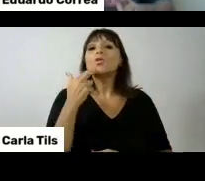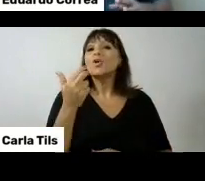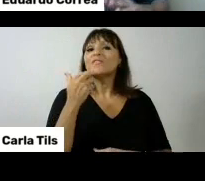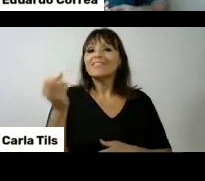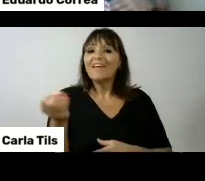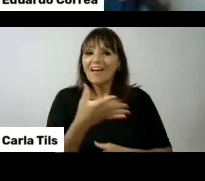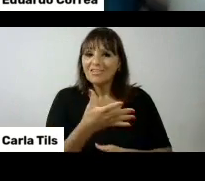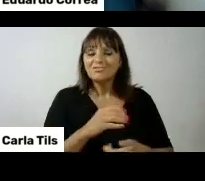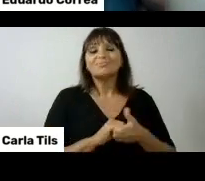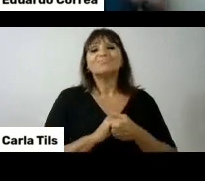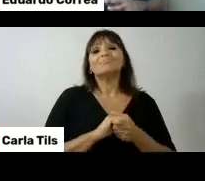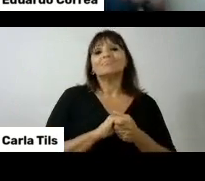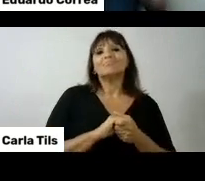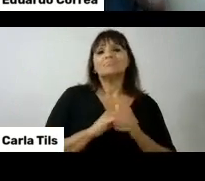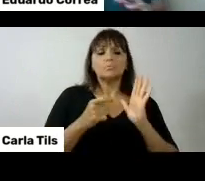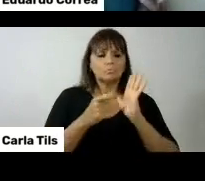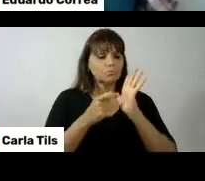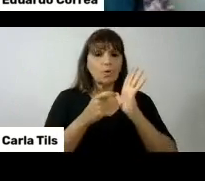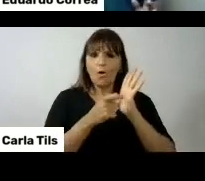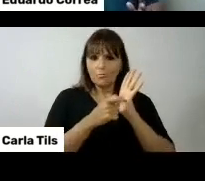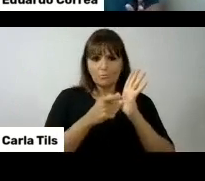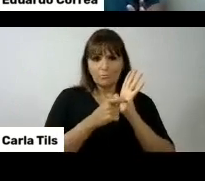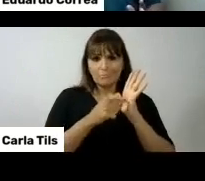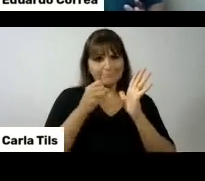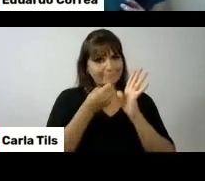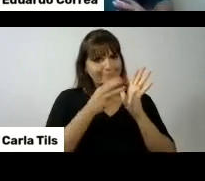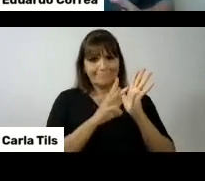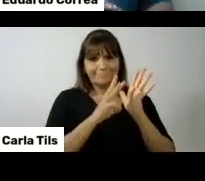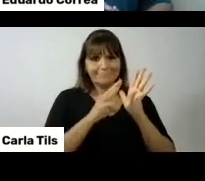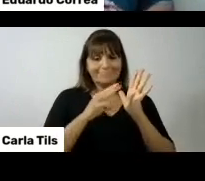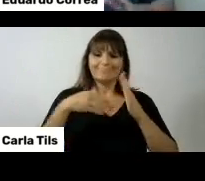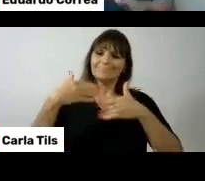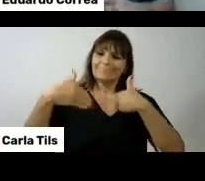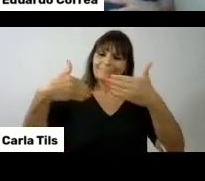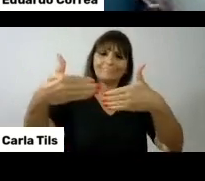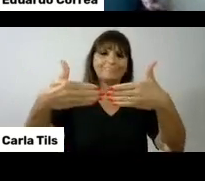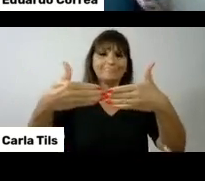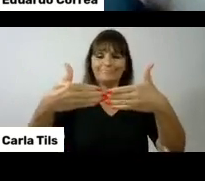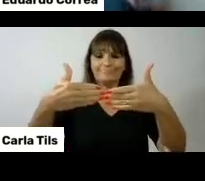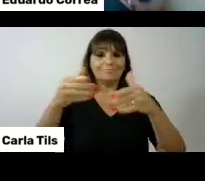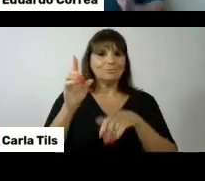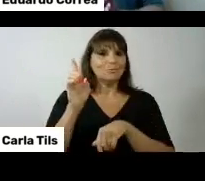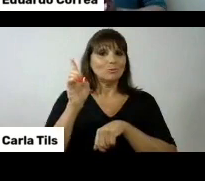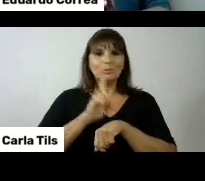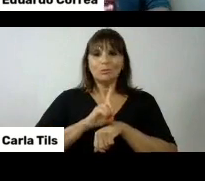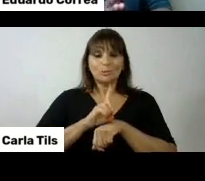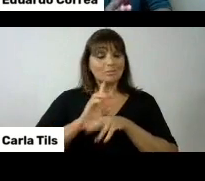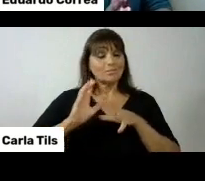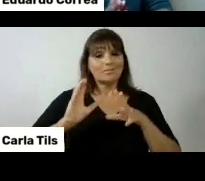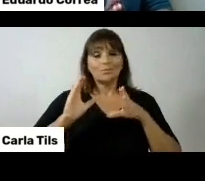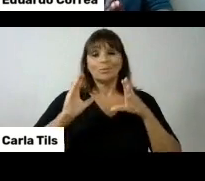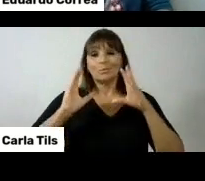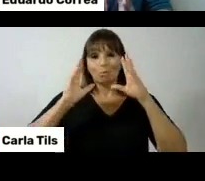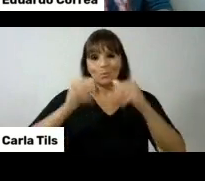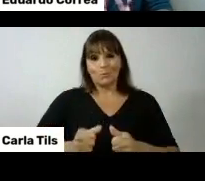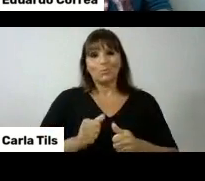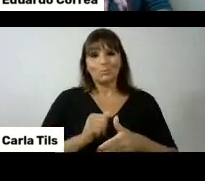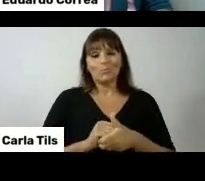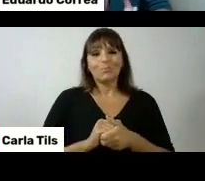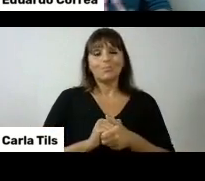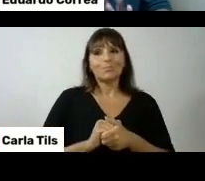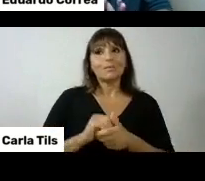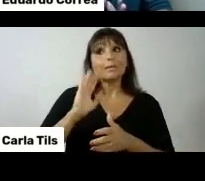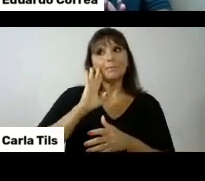está nos acompanhando ao longo de todo o nosso dia. E ele pode nos acompanhar também, principalmente, quando nós